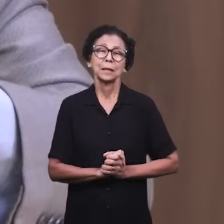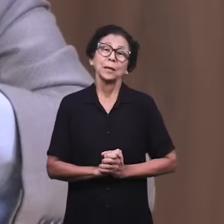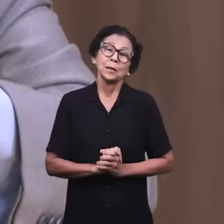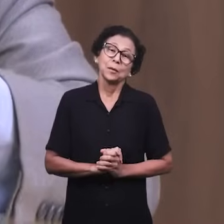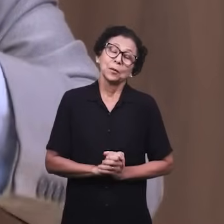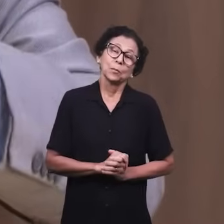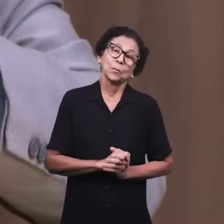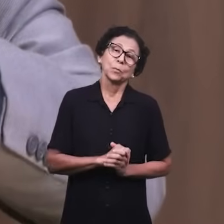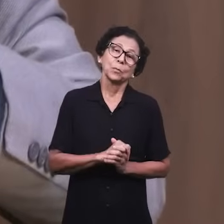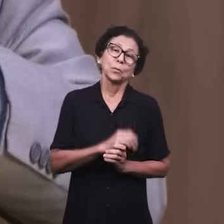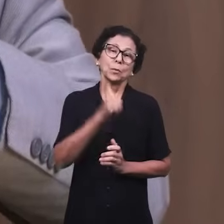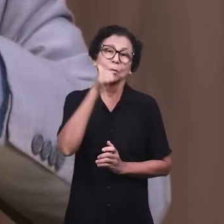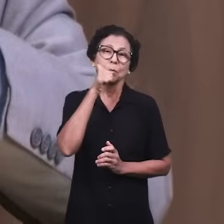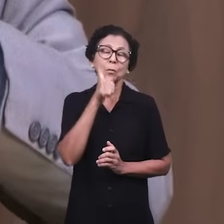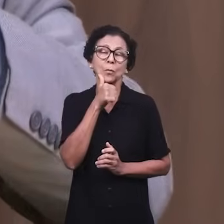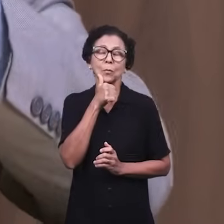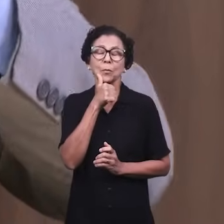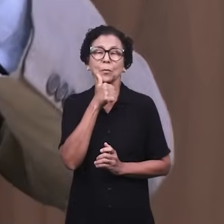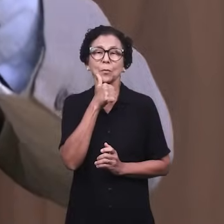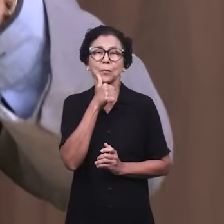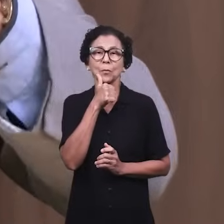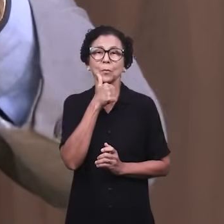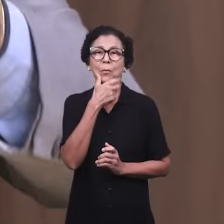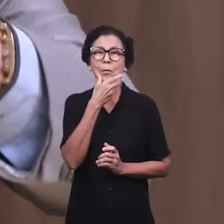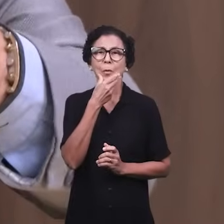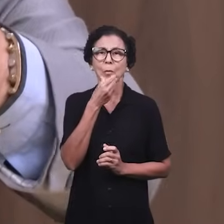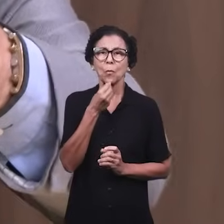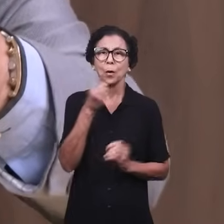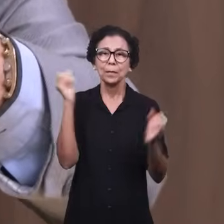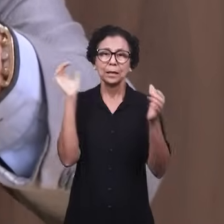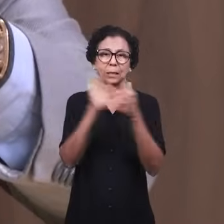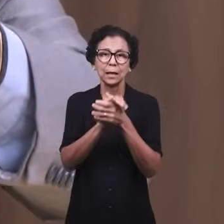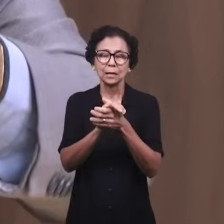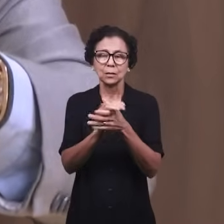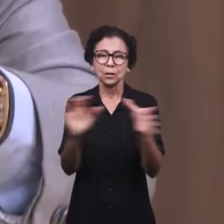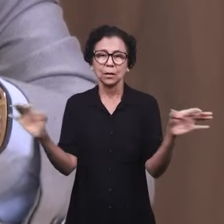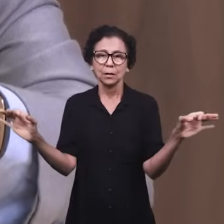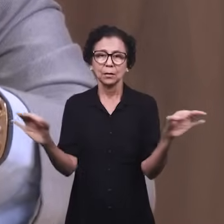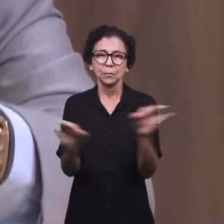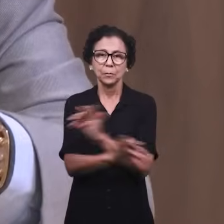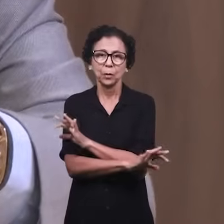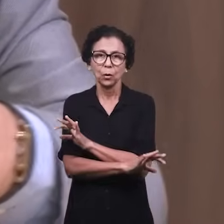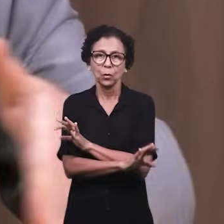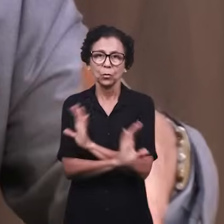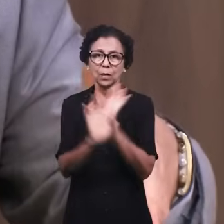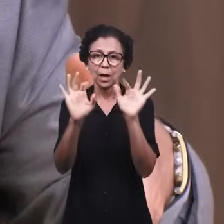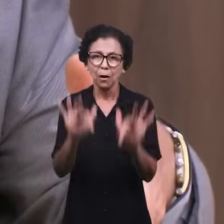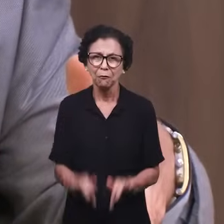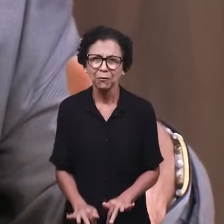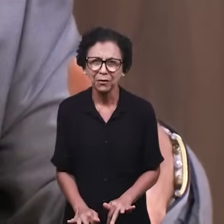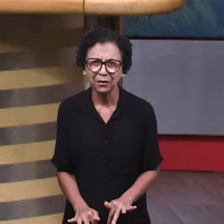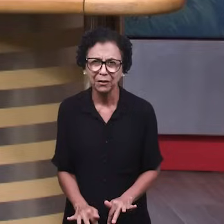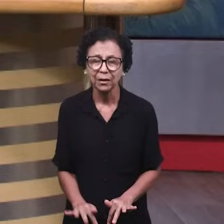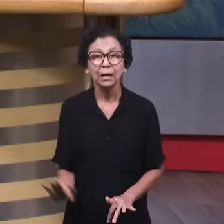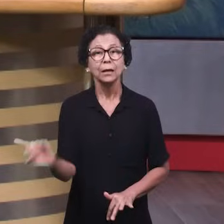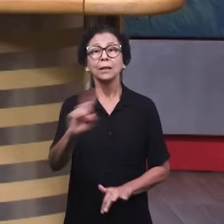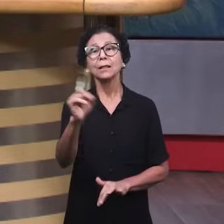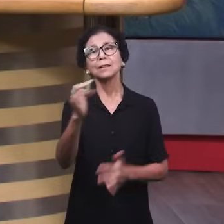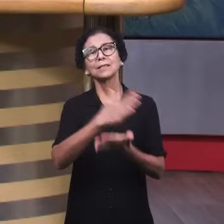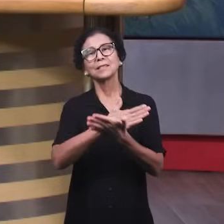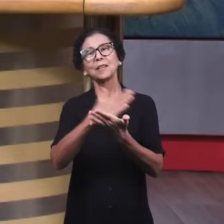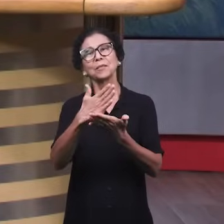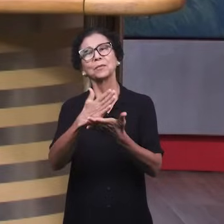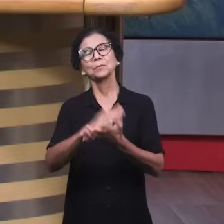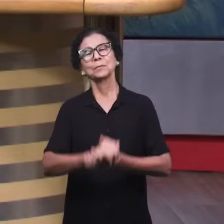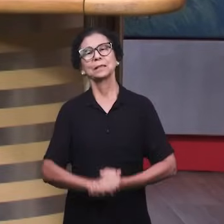fim né Eh tudo existe em cima da em tno daquilo ali eu gosto de dizer rapaz ó Isso não é o fim não é o começo muito bom é o